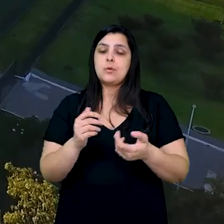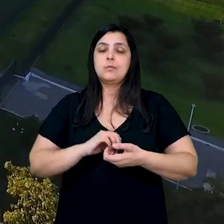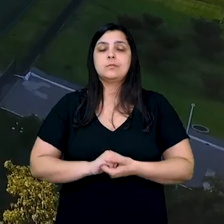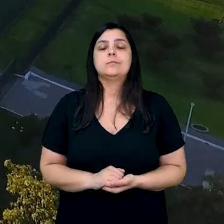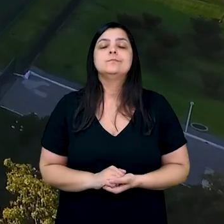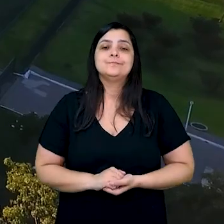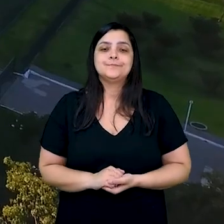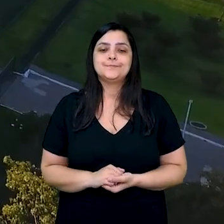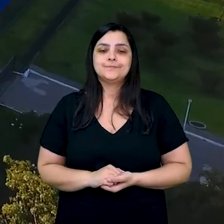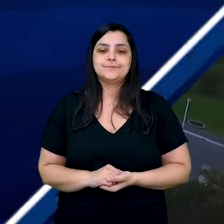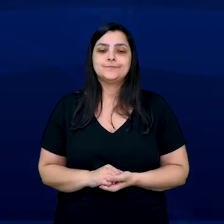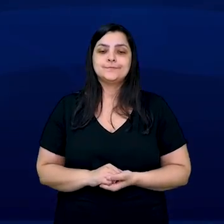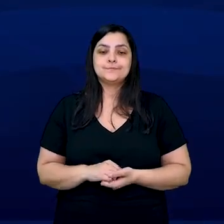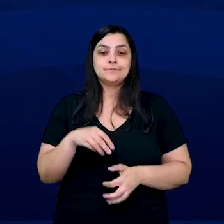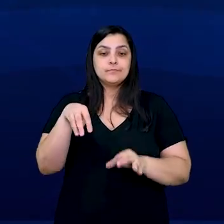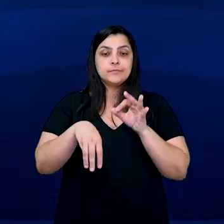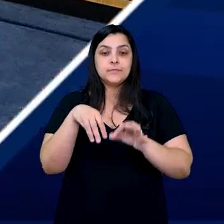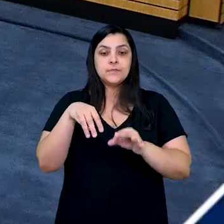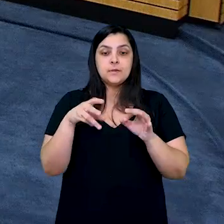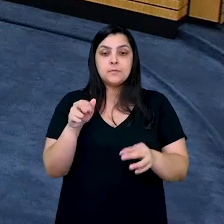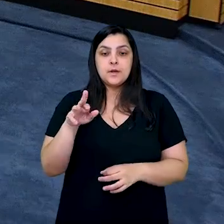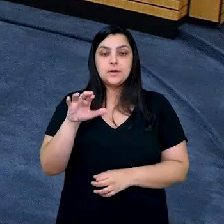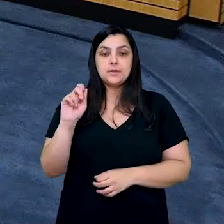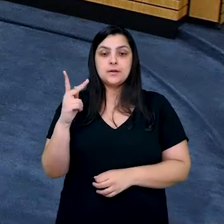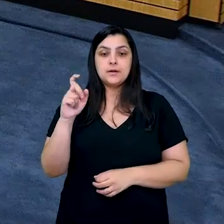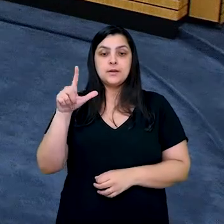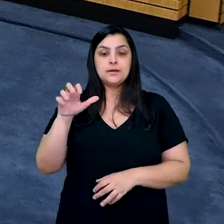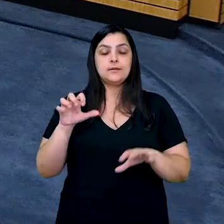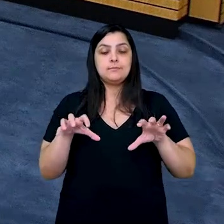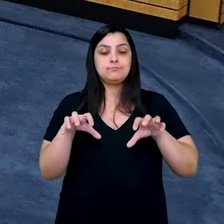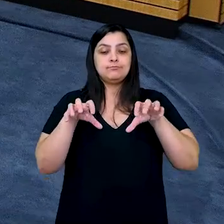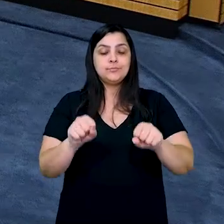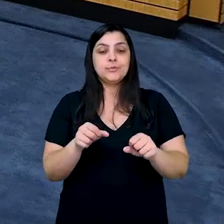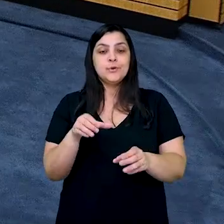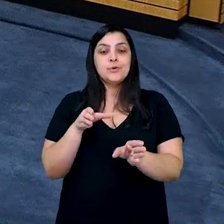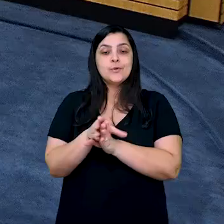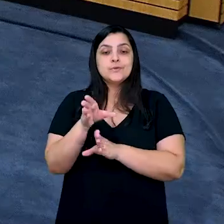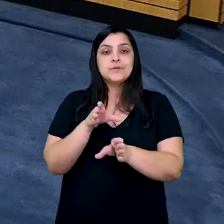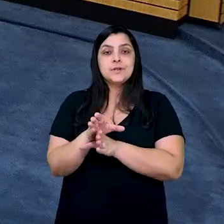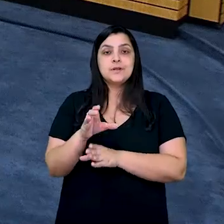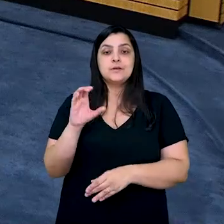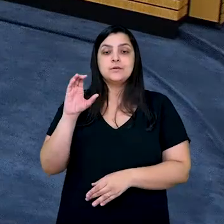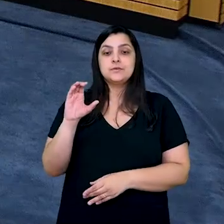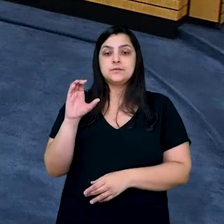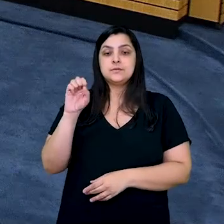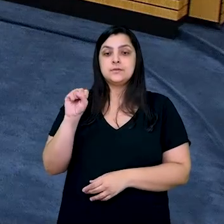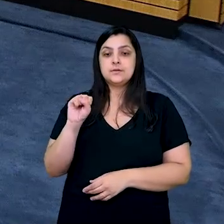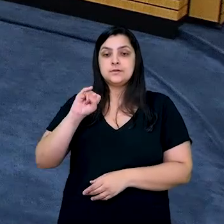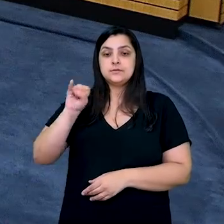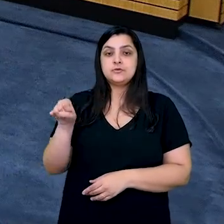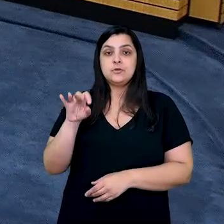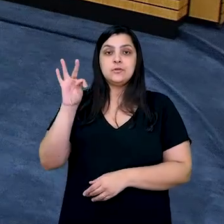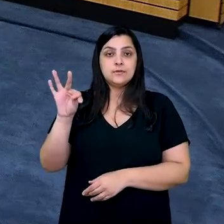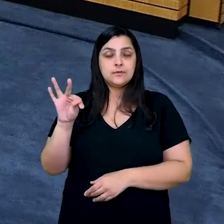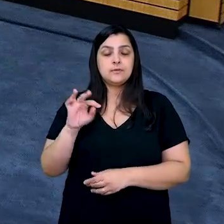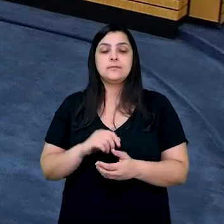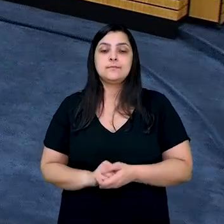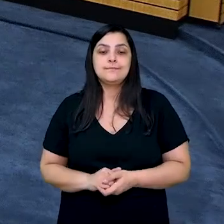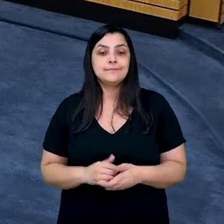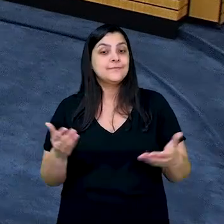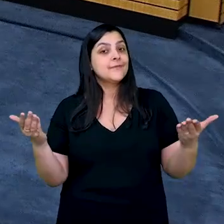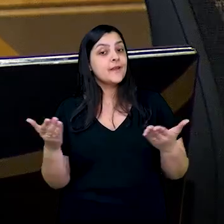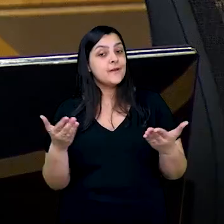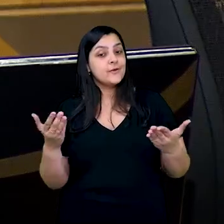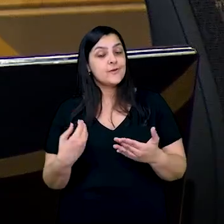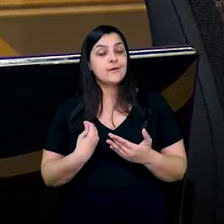mesma matéria. A ministra Maria Helena Malman tomou posse como conselheira do Conselho Superior da Justiça do